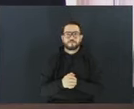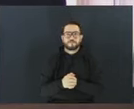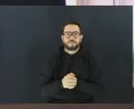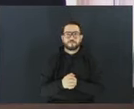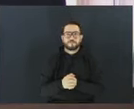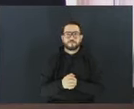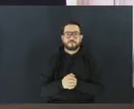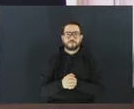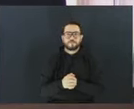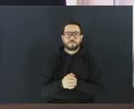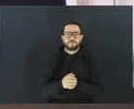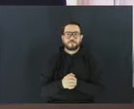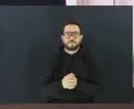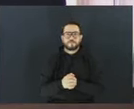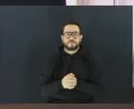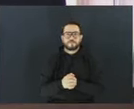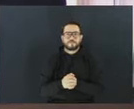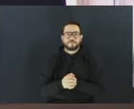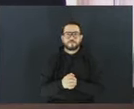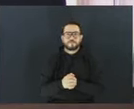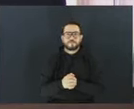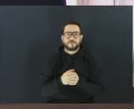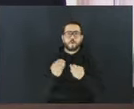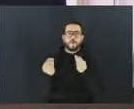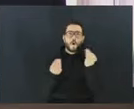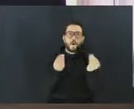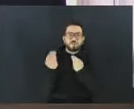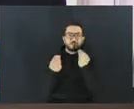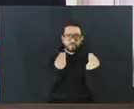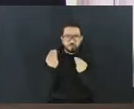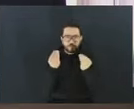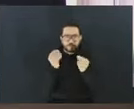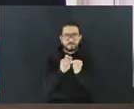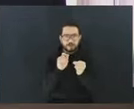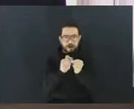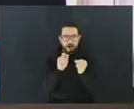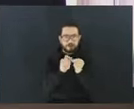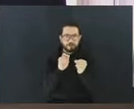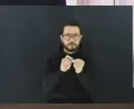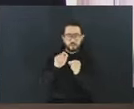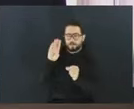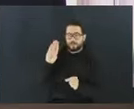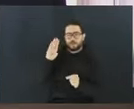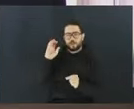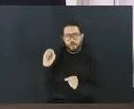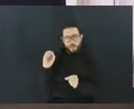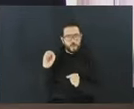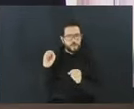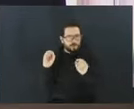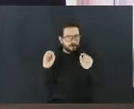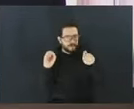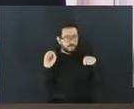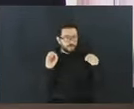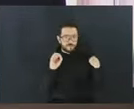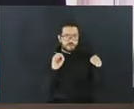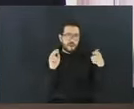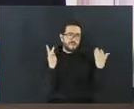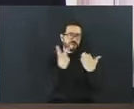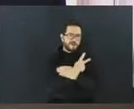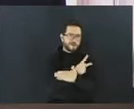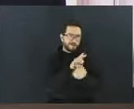de que seja feito os boletins de ocorrência. E também, aproveitando mais uma pergunta, gostaria que ele